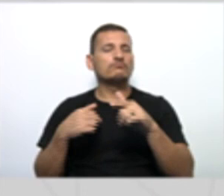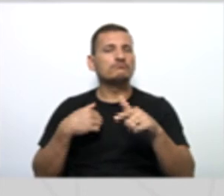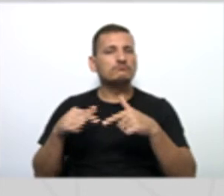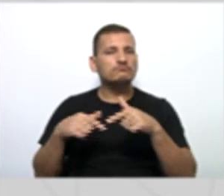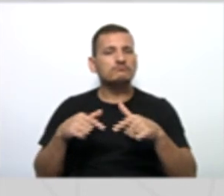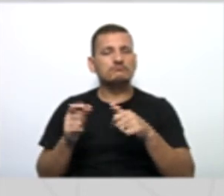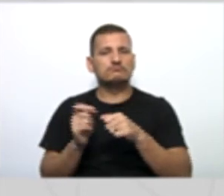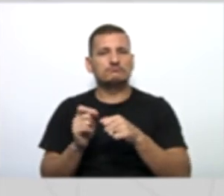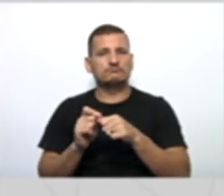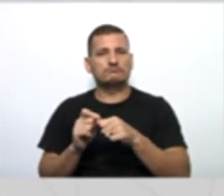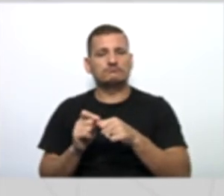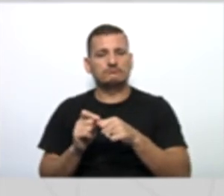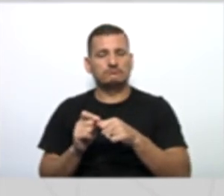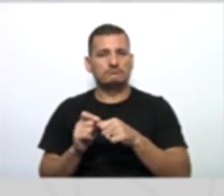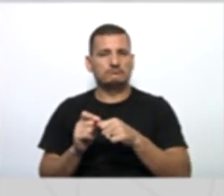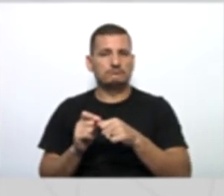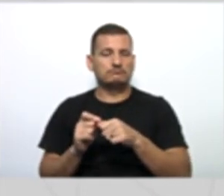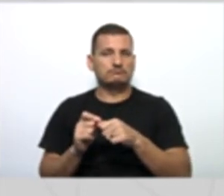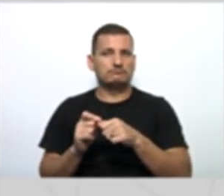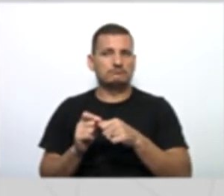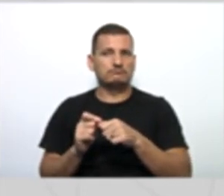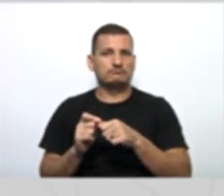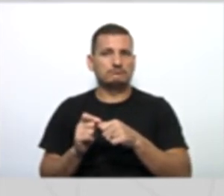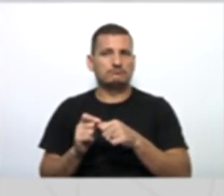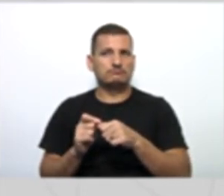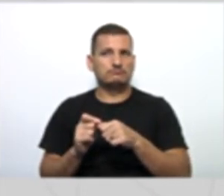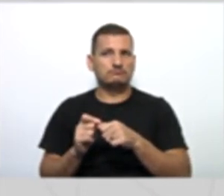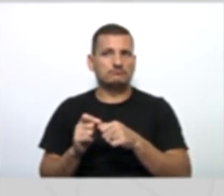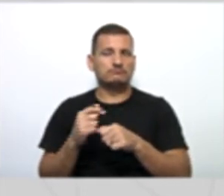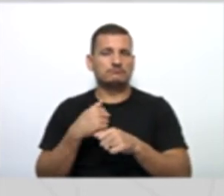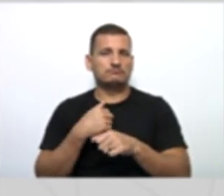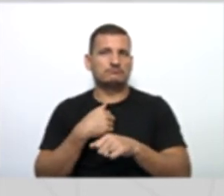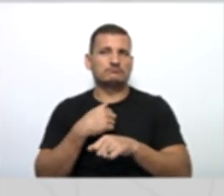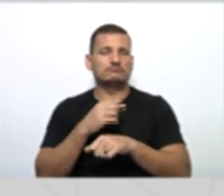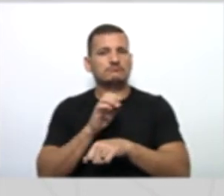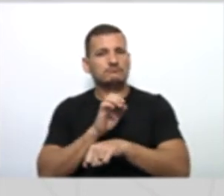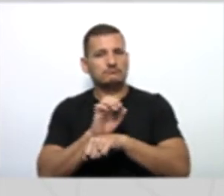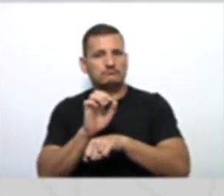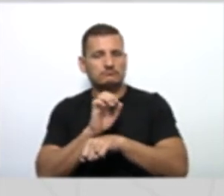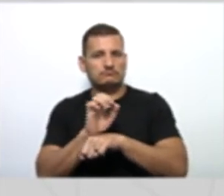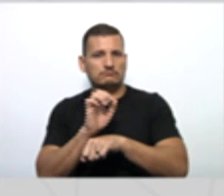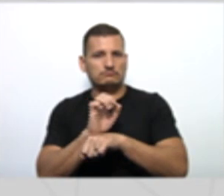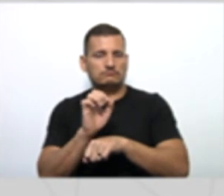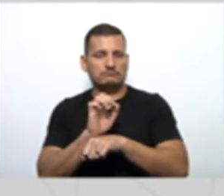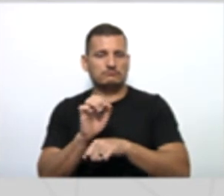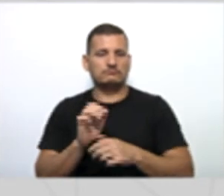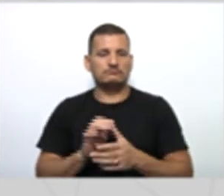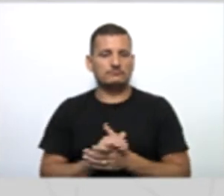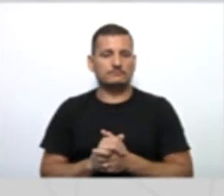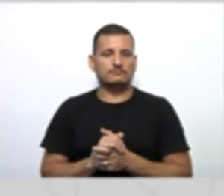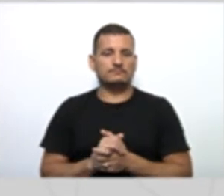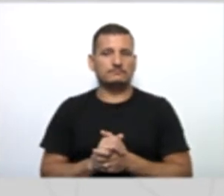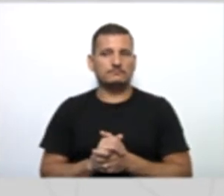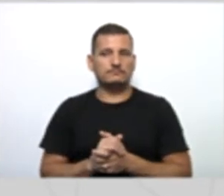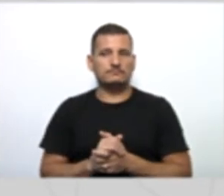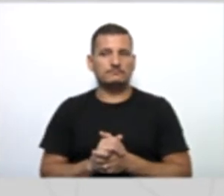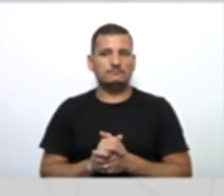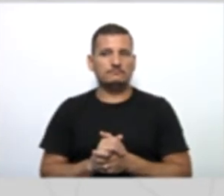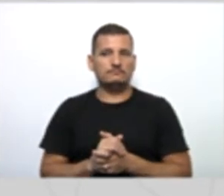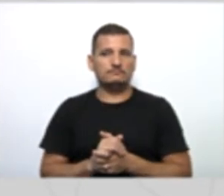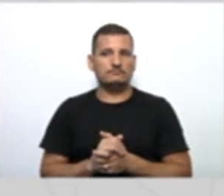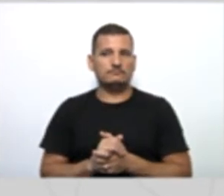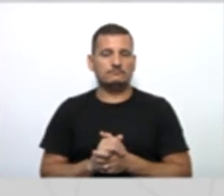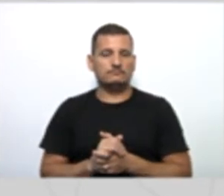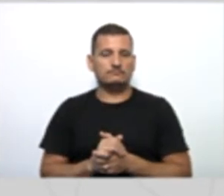que foram desenvolvidas por mim enquanto estagiando nessa nessa instituição. E,